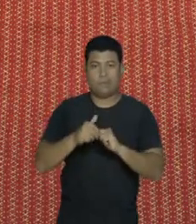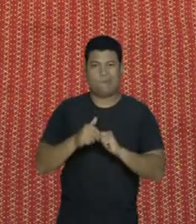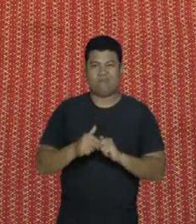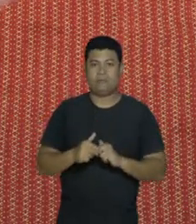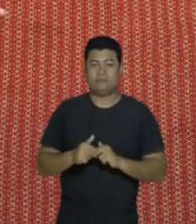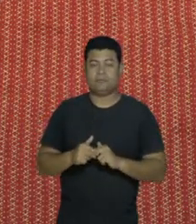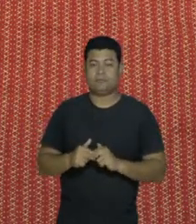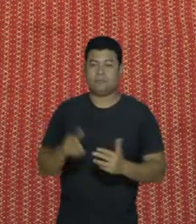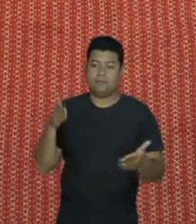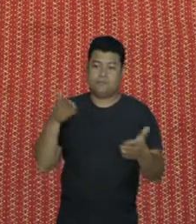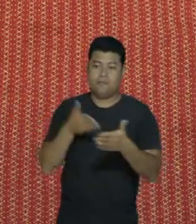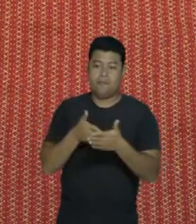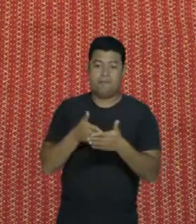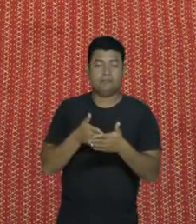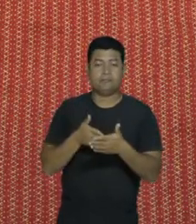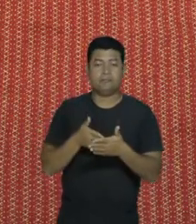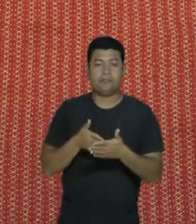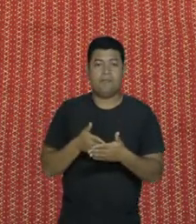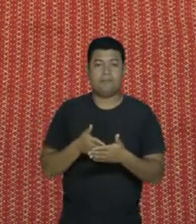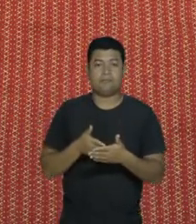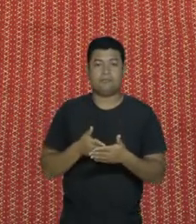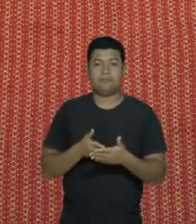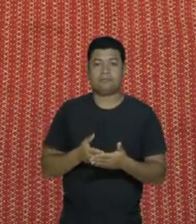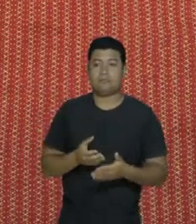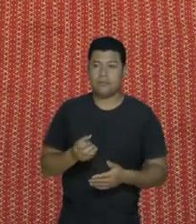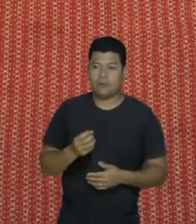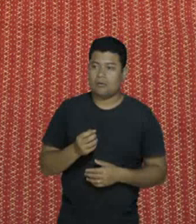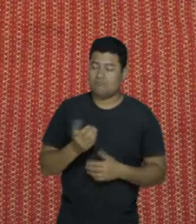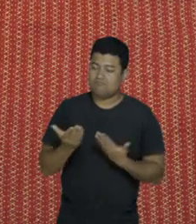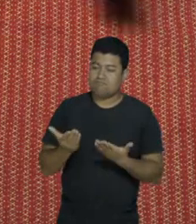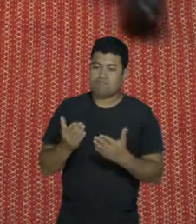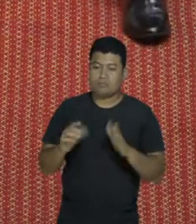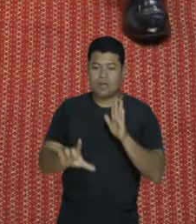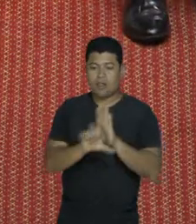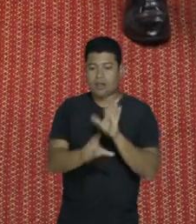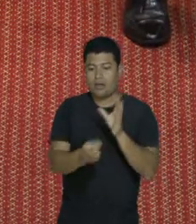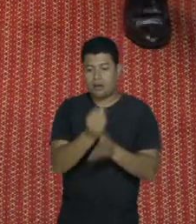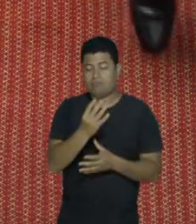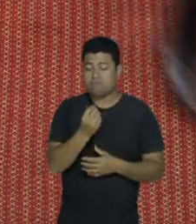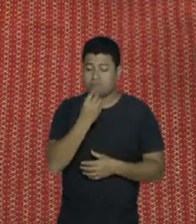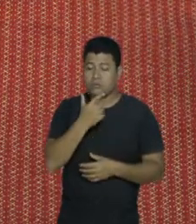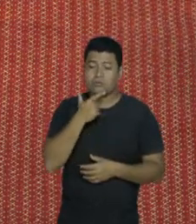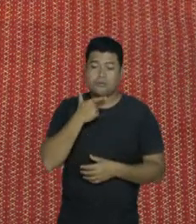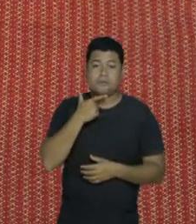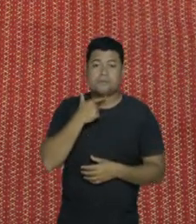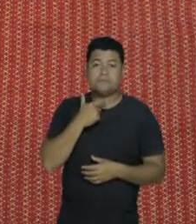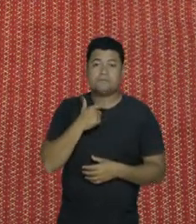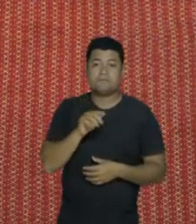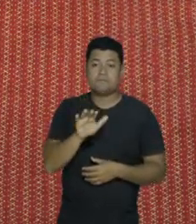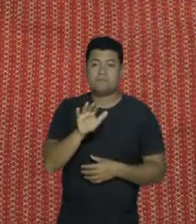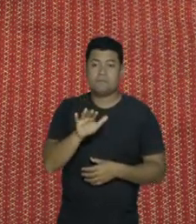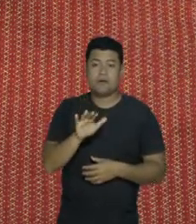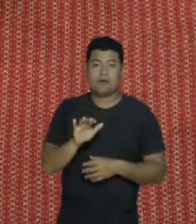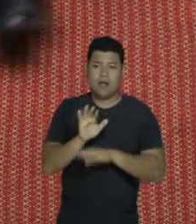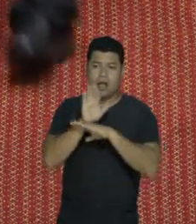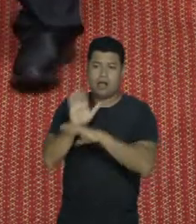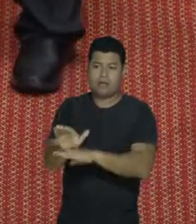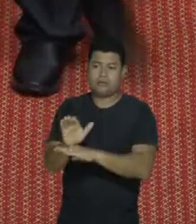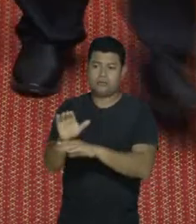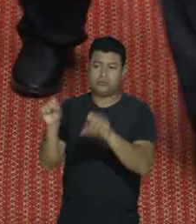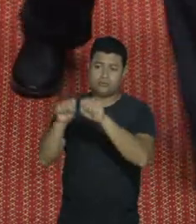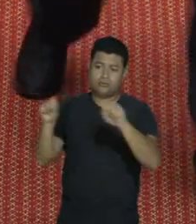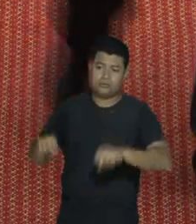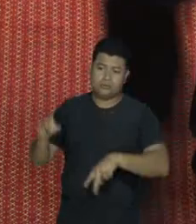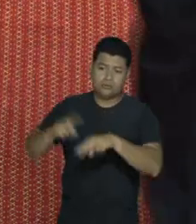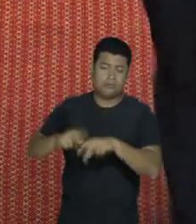veto, que tem boa vontade, mas nada ajuda o sistema prisional e